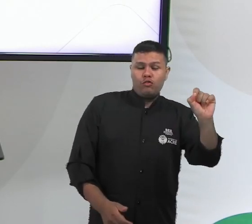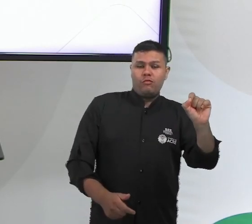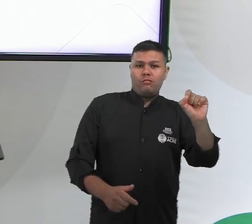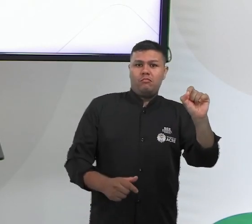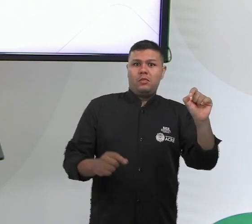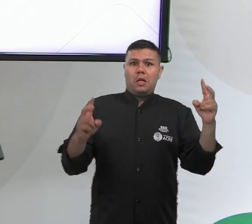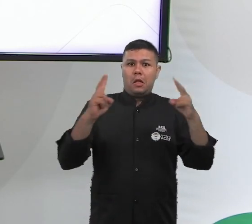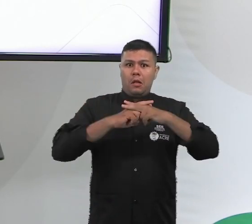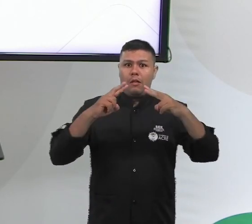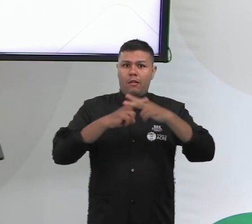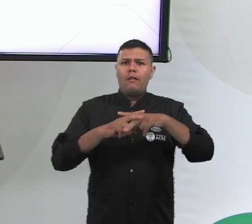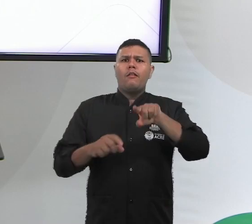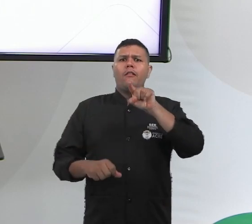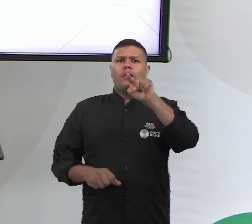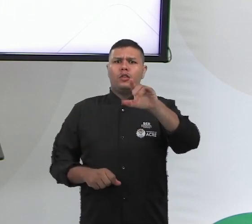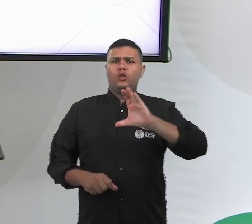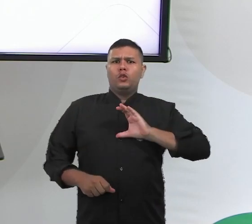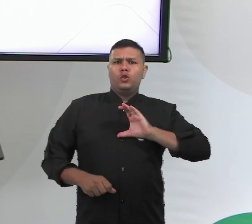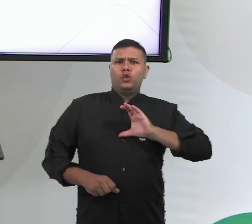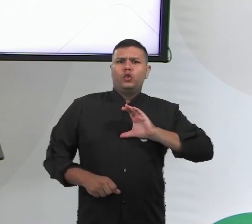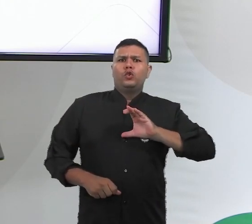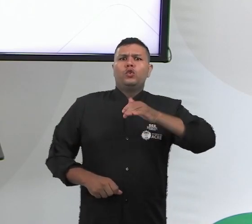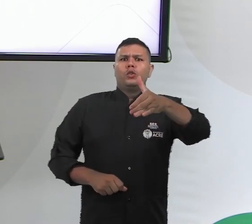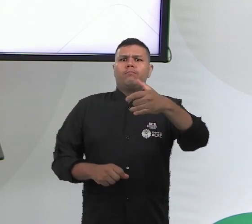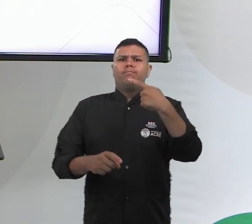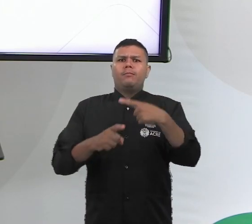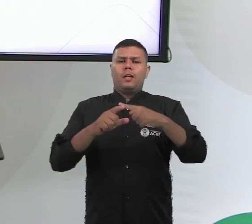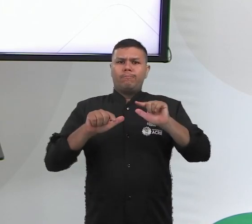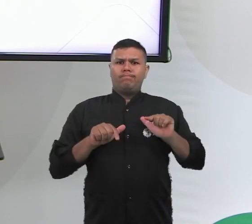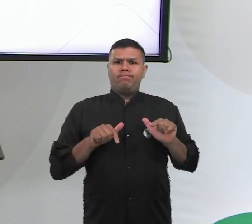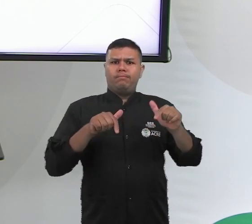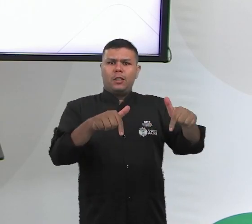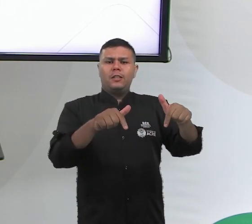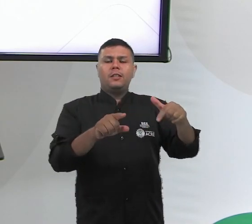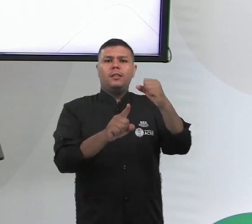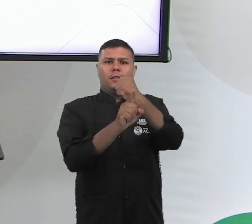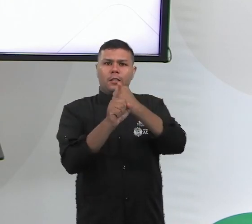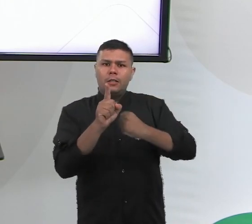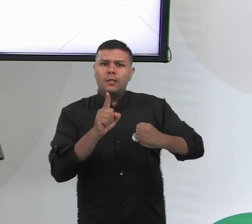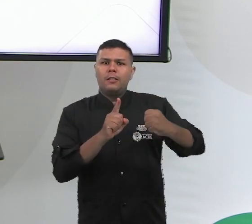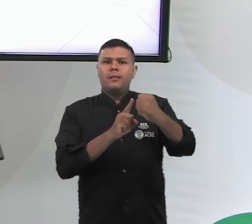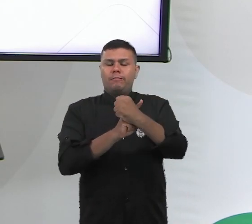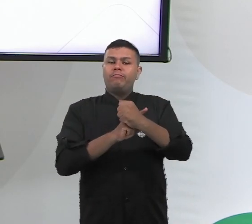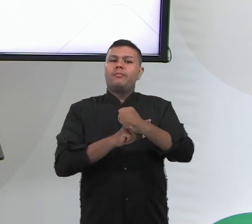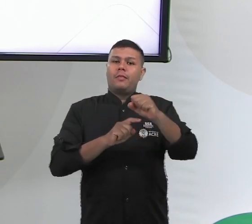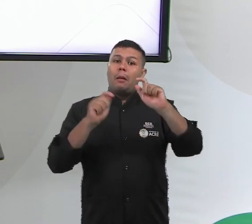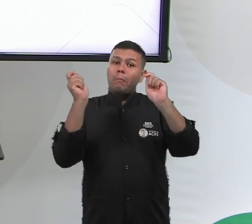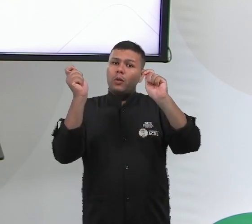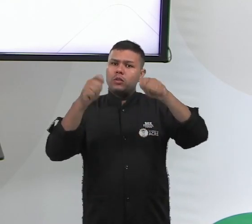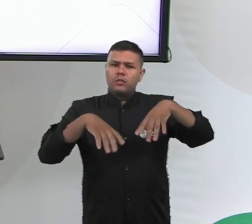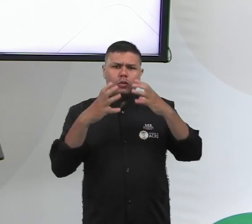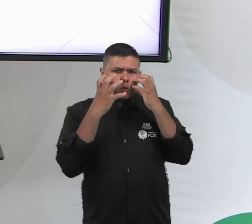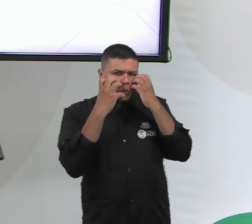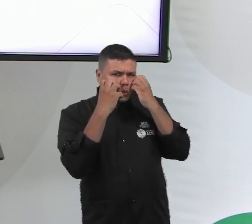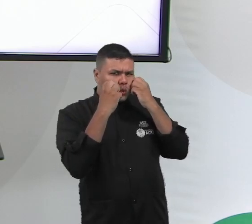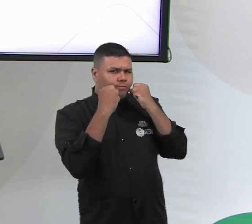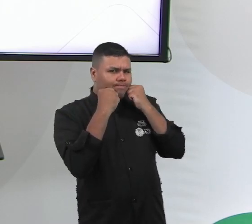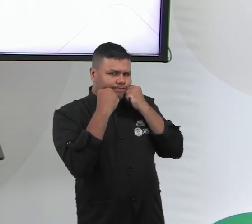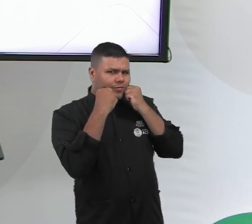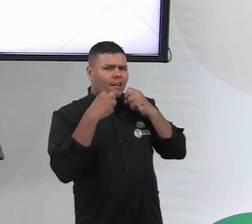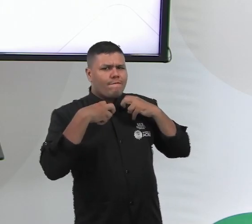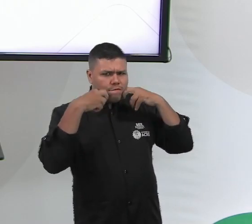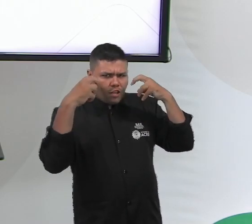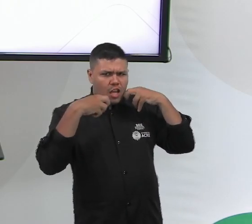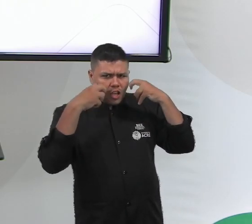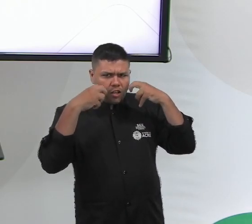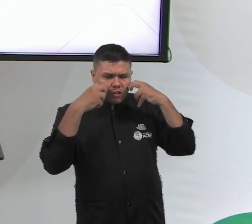corajoso, porque enfrentou essa situação social, ou seja, pode haver ali até um constrangimento, é preferível aceitar esse